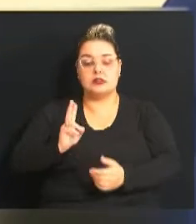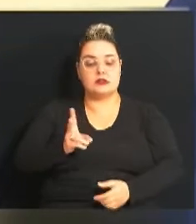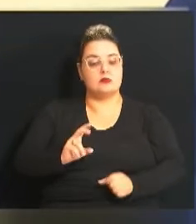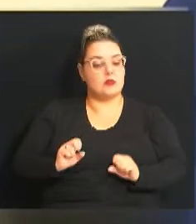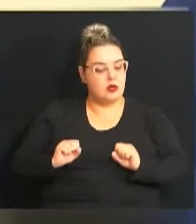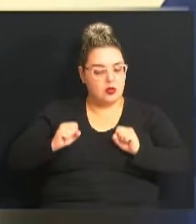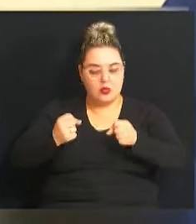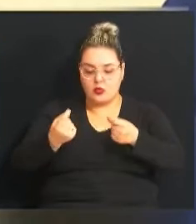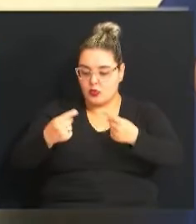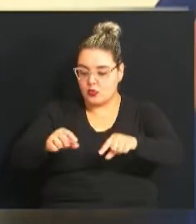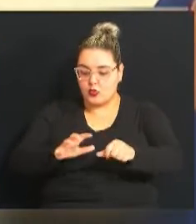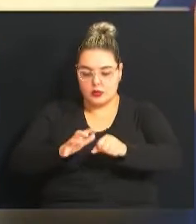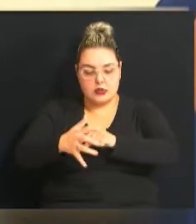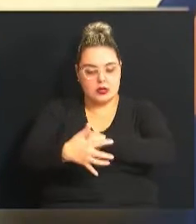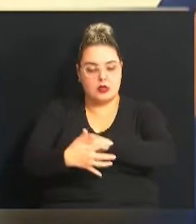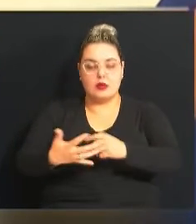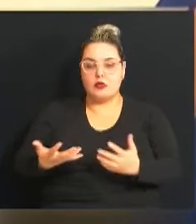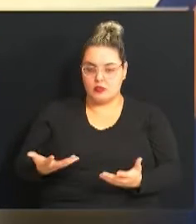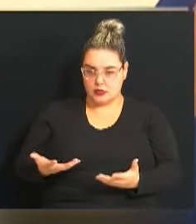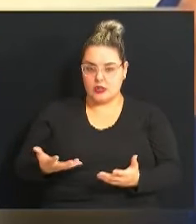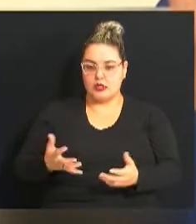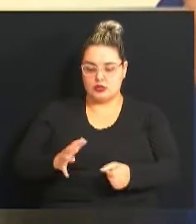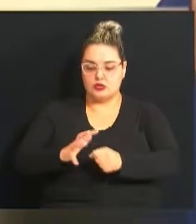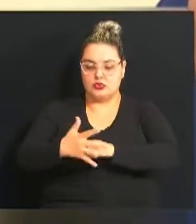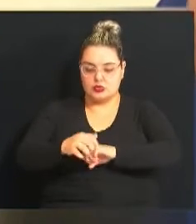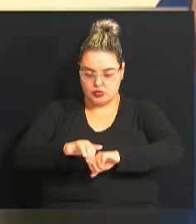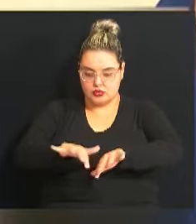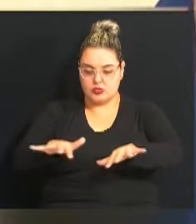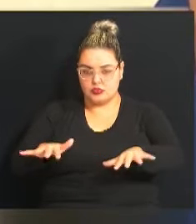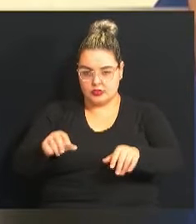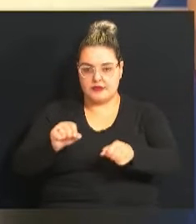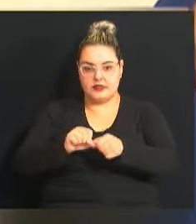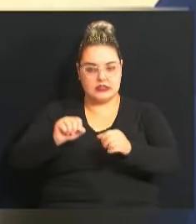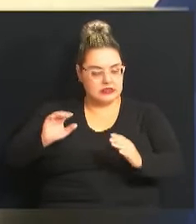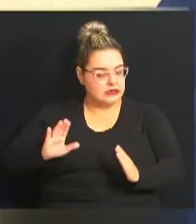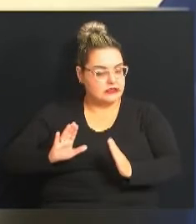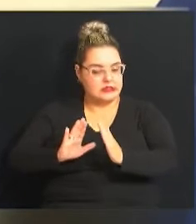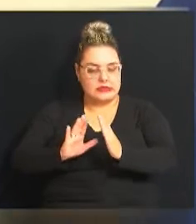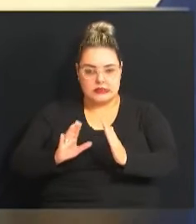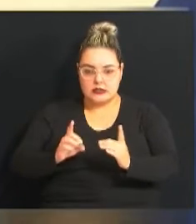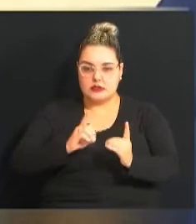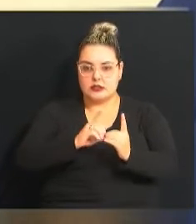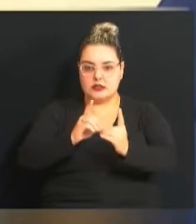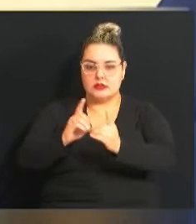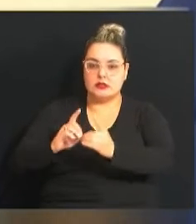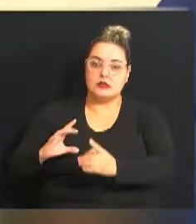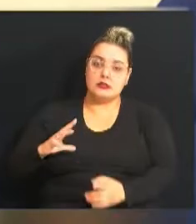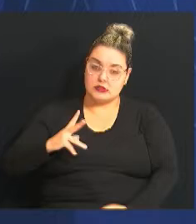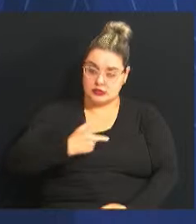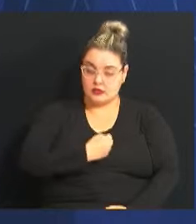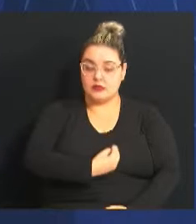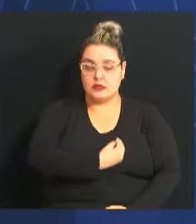contra a pandemia, fazendo linha de frente e sim salvando as vidas.